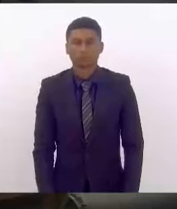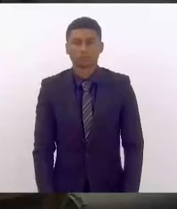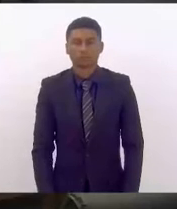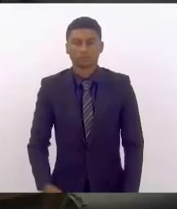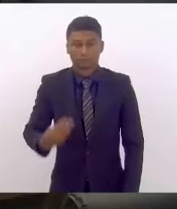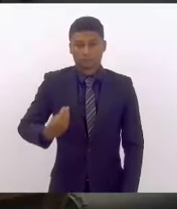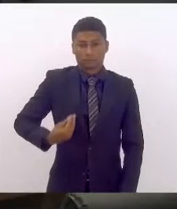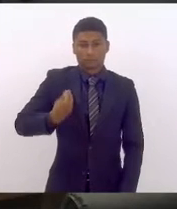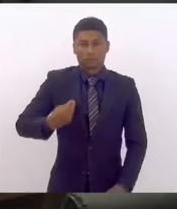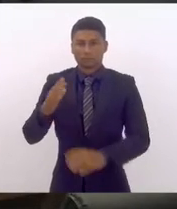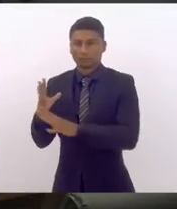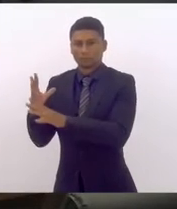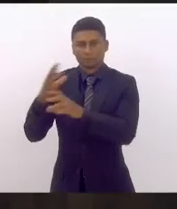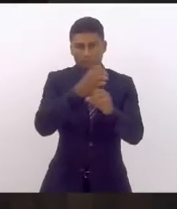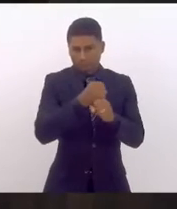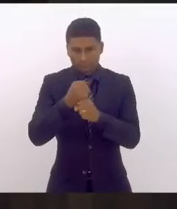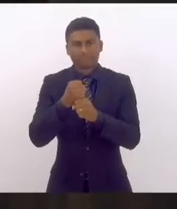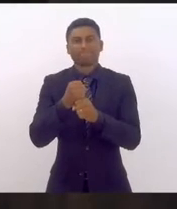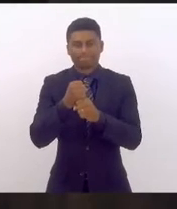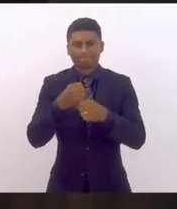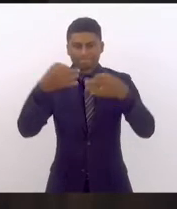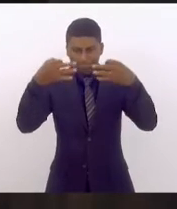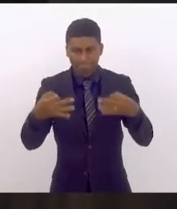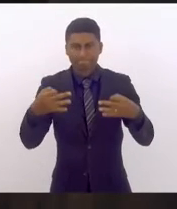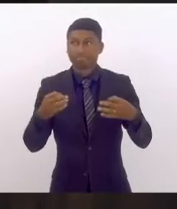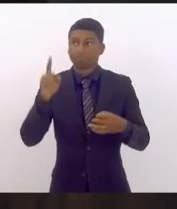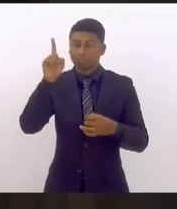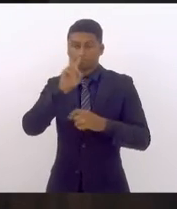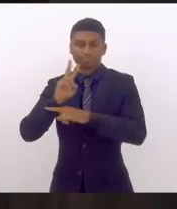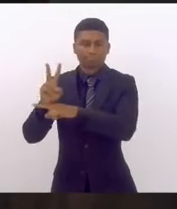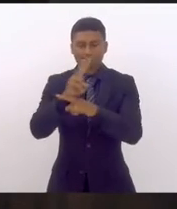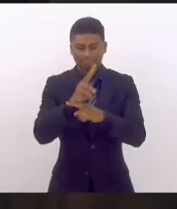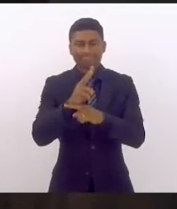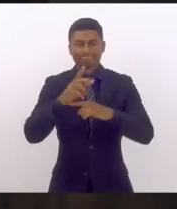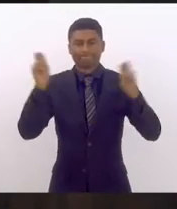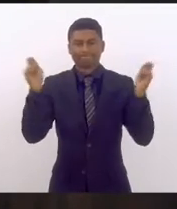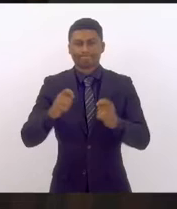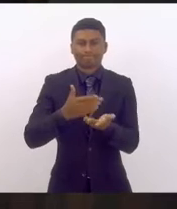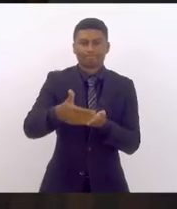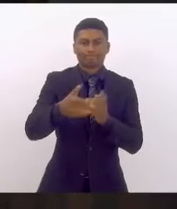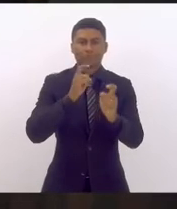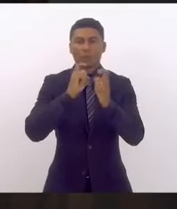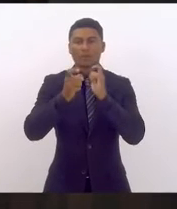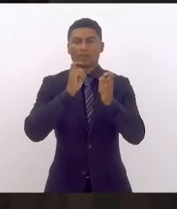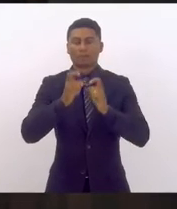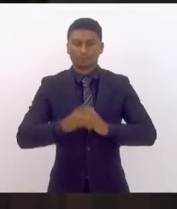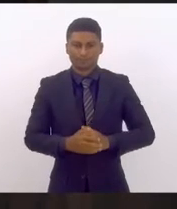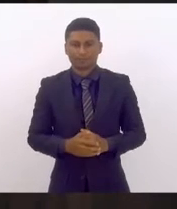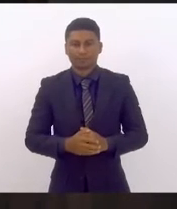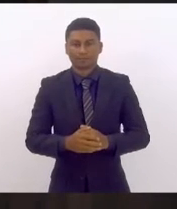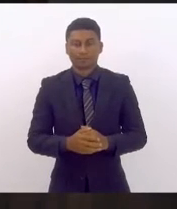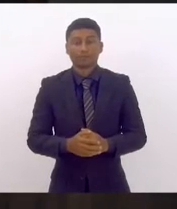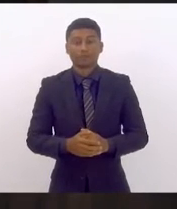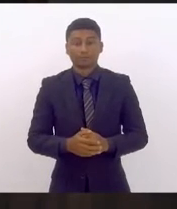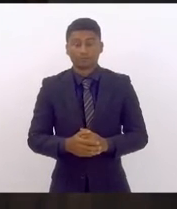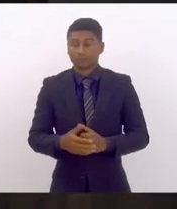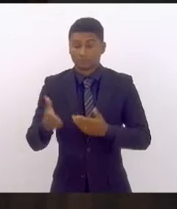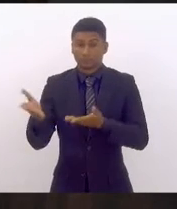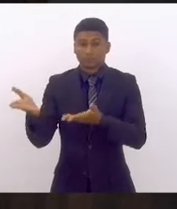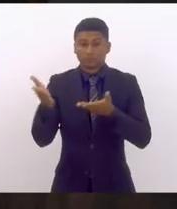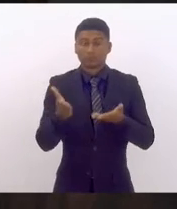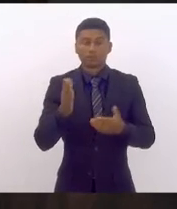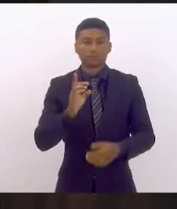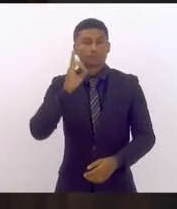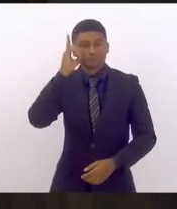havendo o número legal e sobre a proteção de Deus iniciamos o nosso trabalho está aberto a sessão a presidência convido